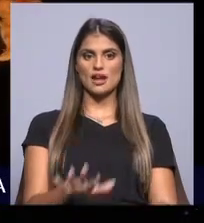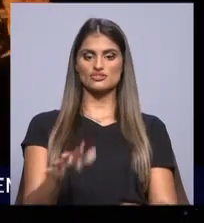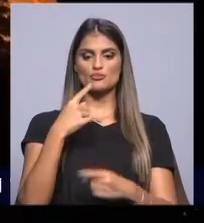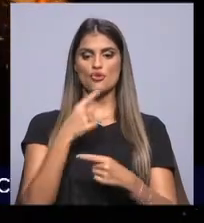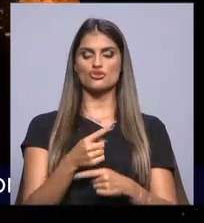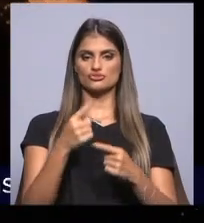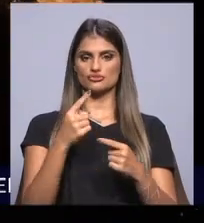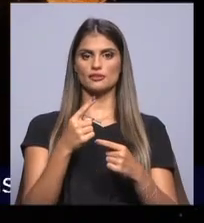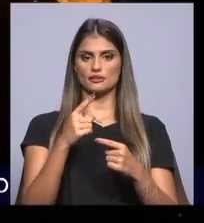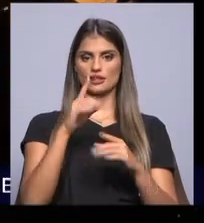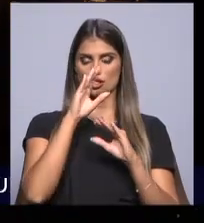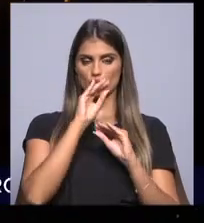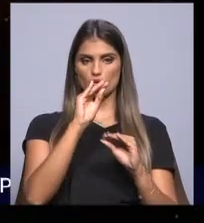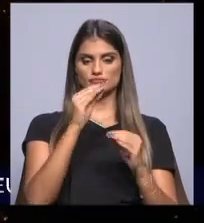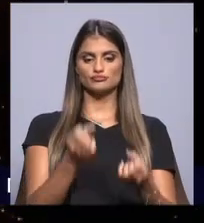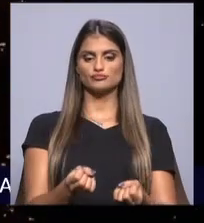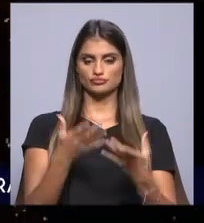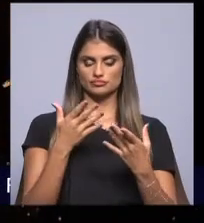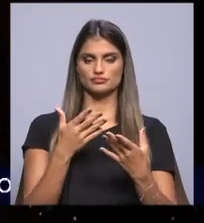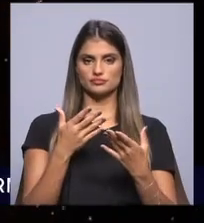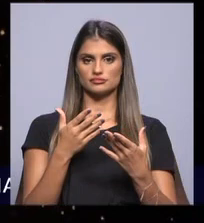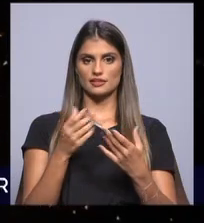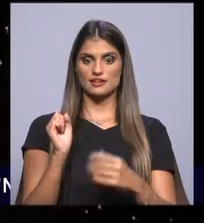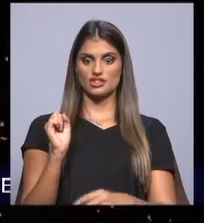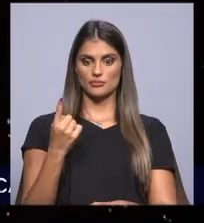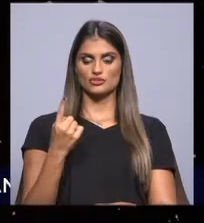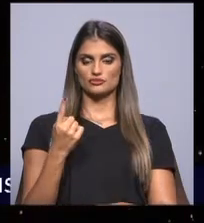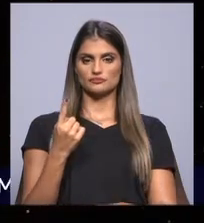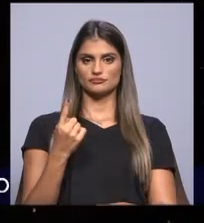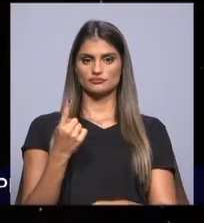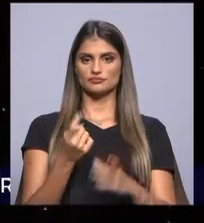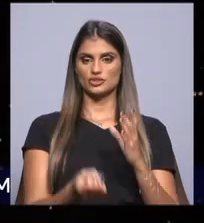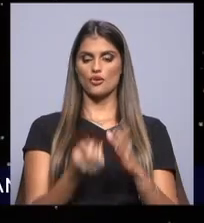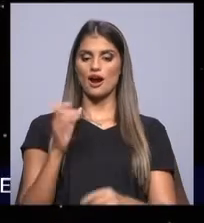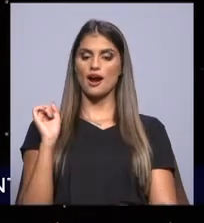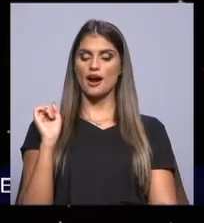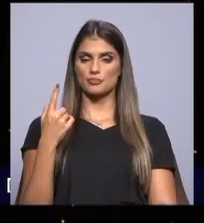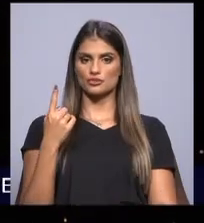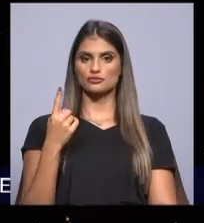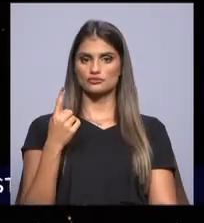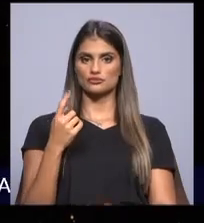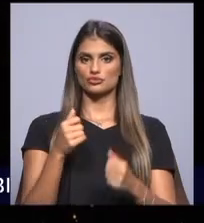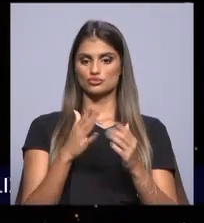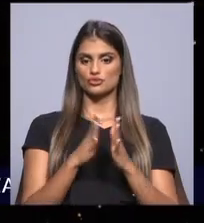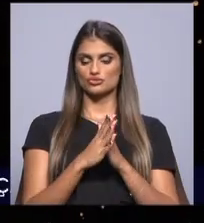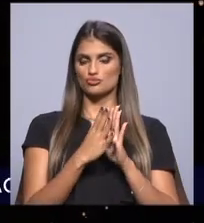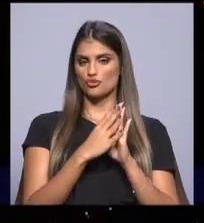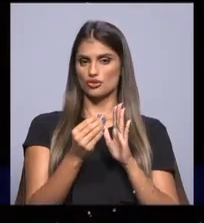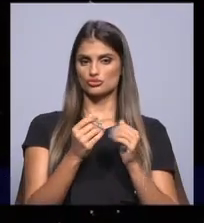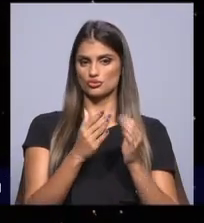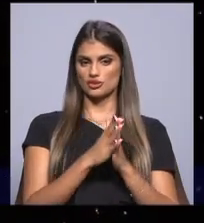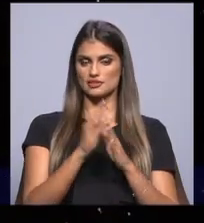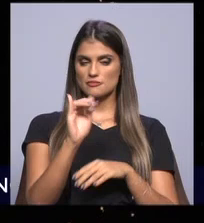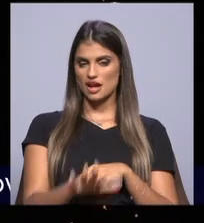portanto, temos uma Lua que apareceu muito mais rapidamente, que se formou muito mais rapidamente do que todos os modelos, todas as